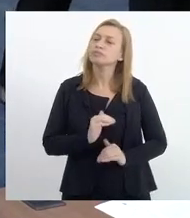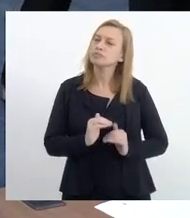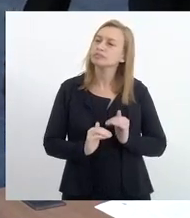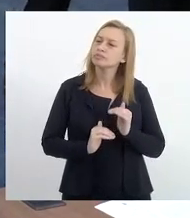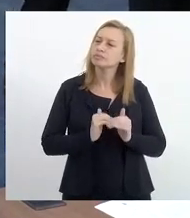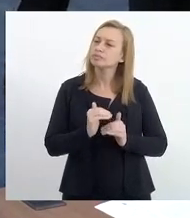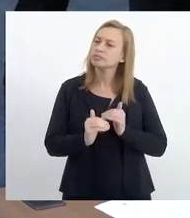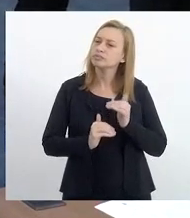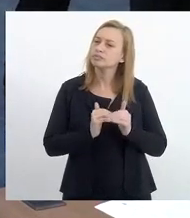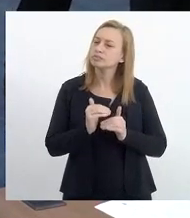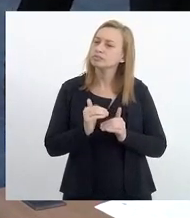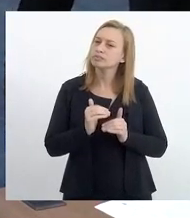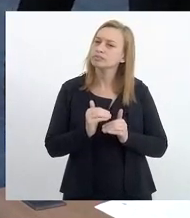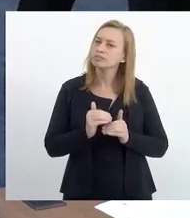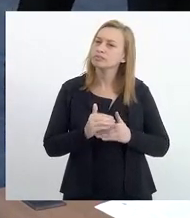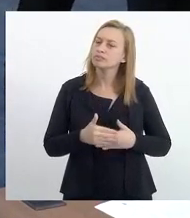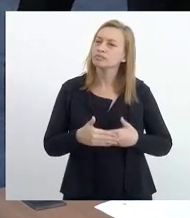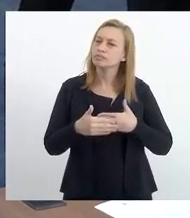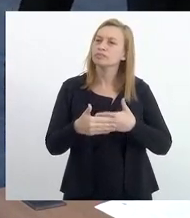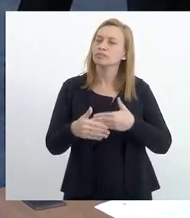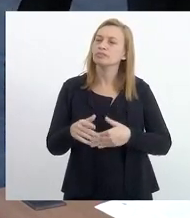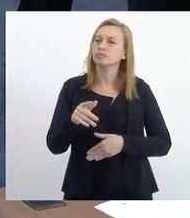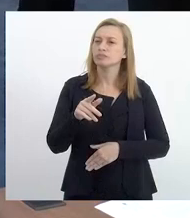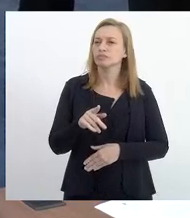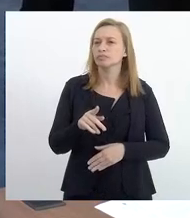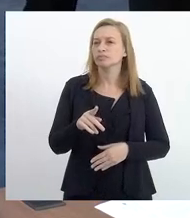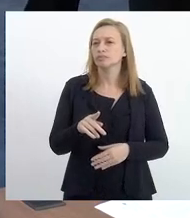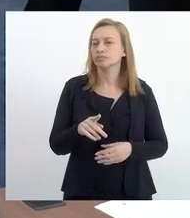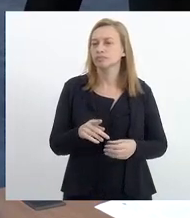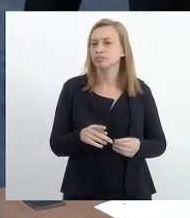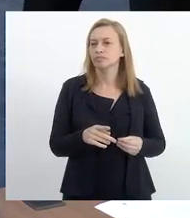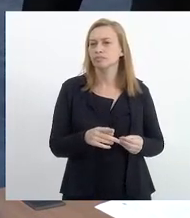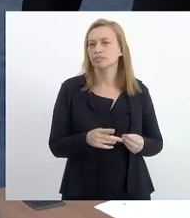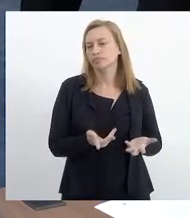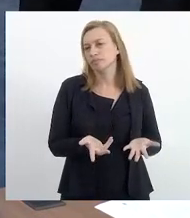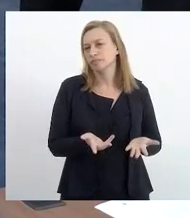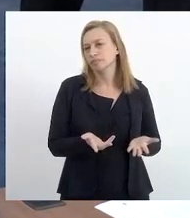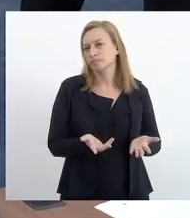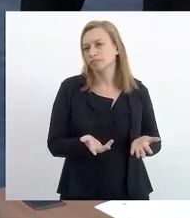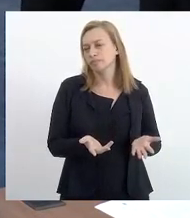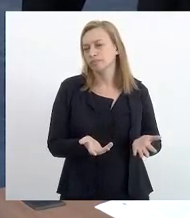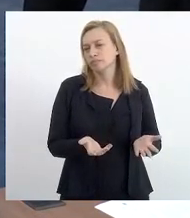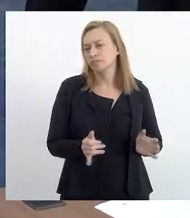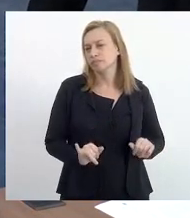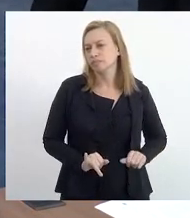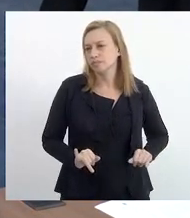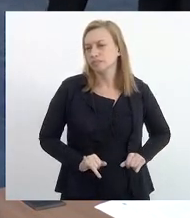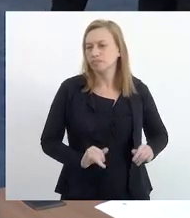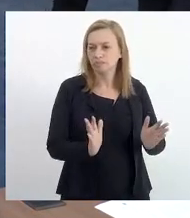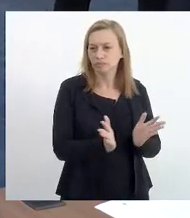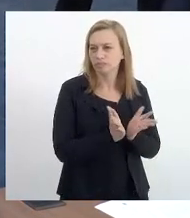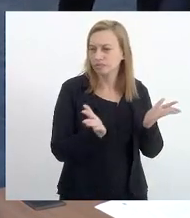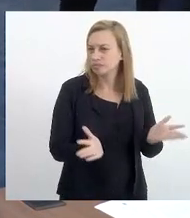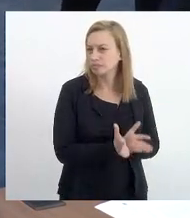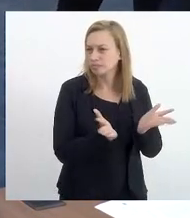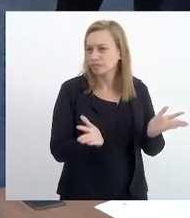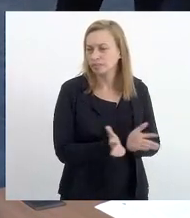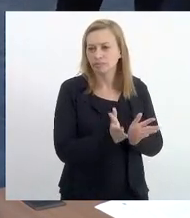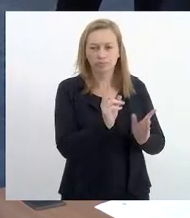no processo de precarização da vida dos mais pobres. A extrema pobreza